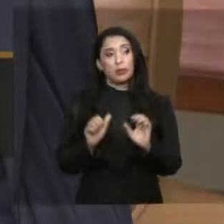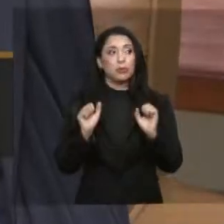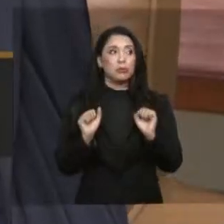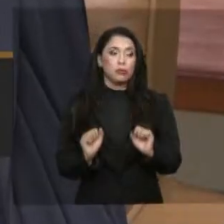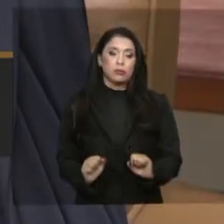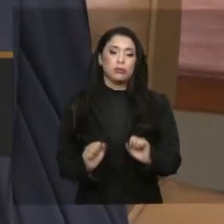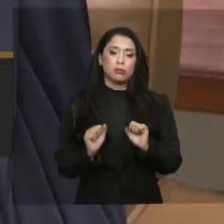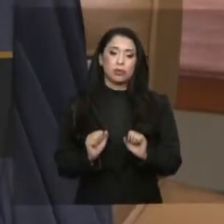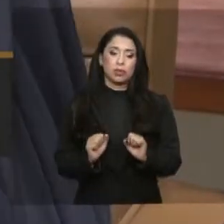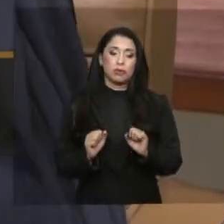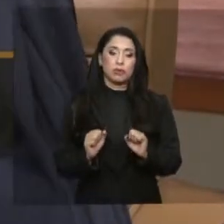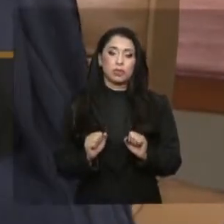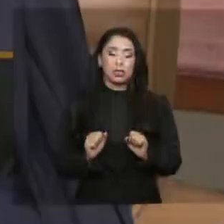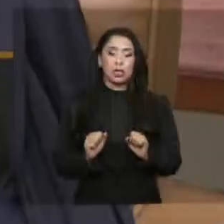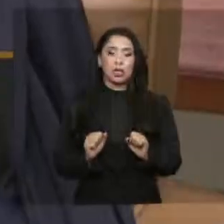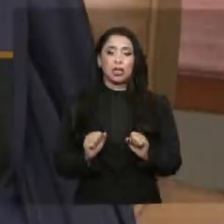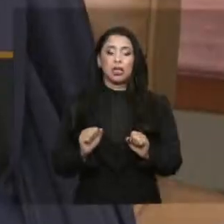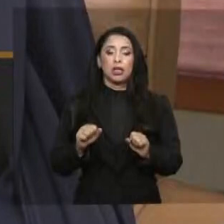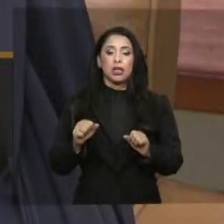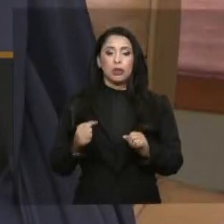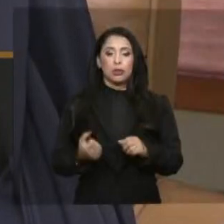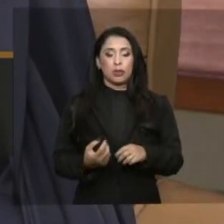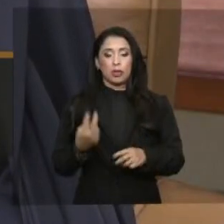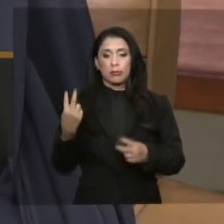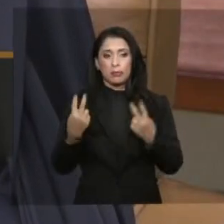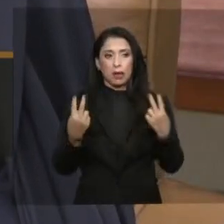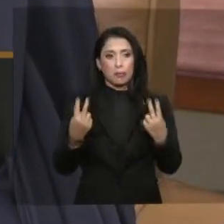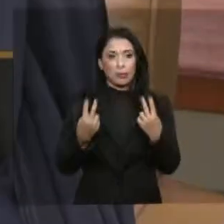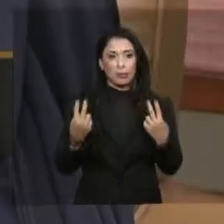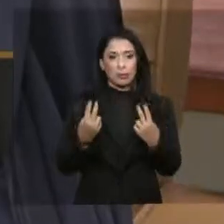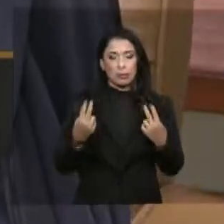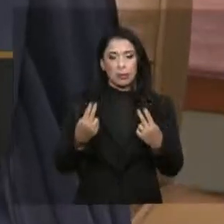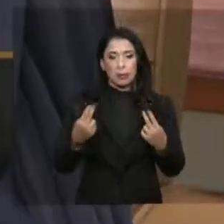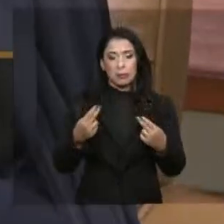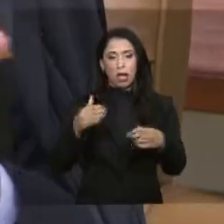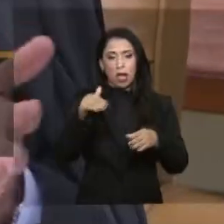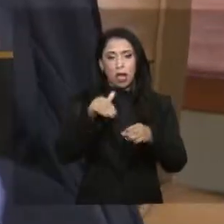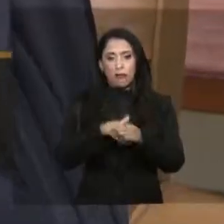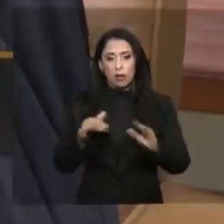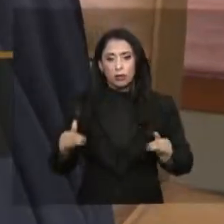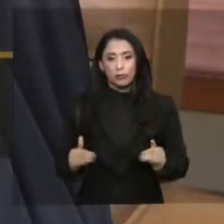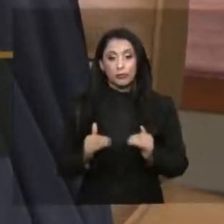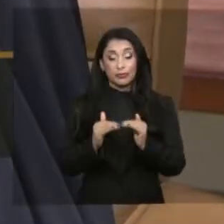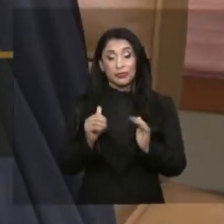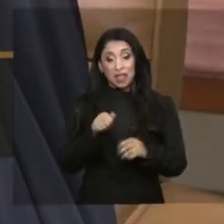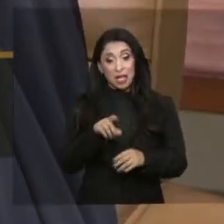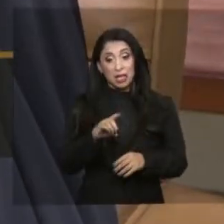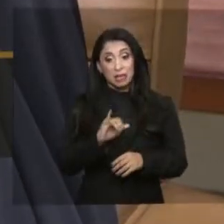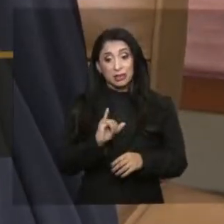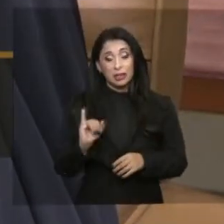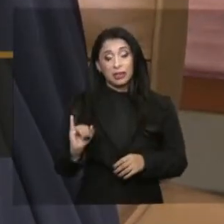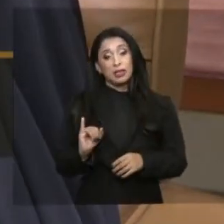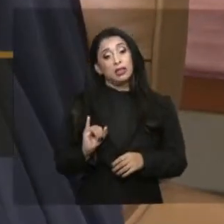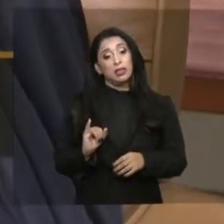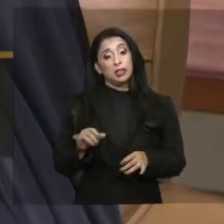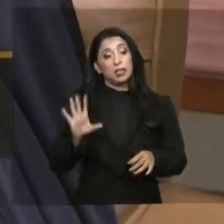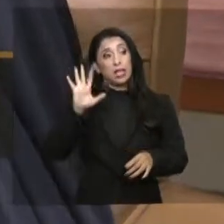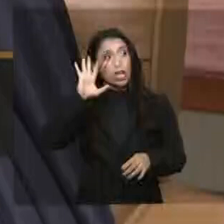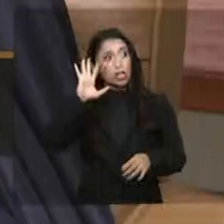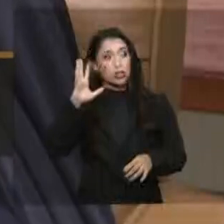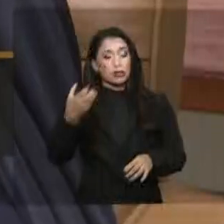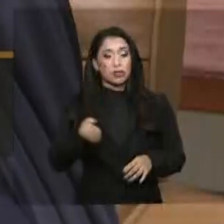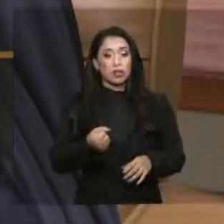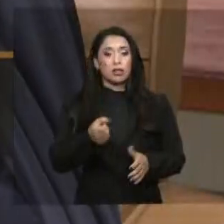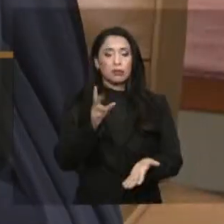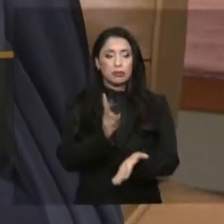podemos ter um empate, inclusive, em sede de ADIM, o que também resolveria o problema com a